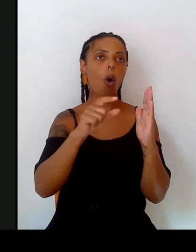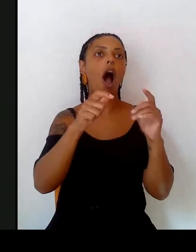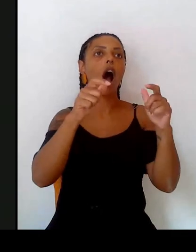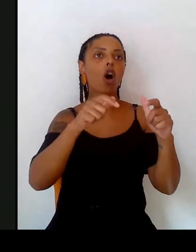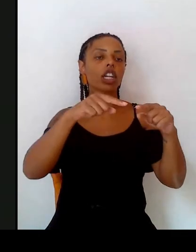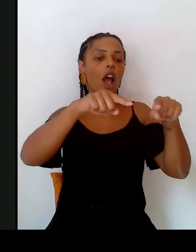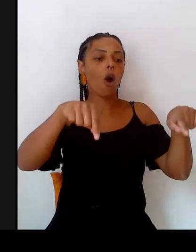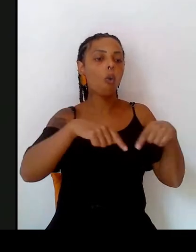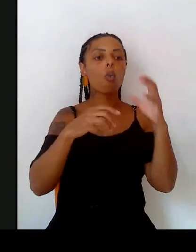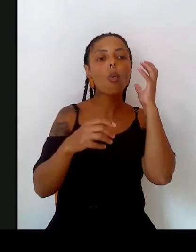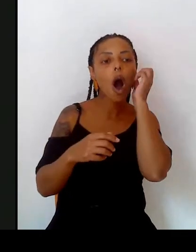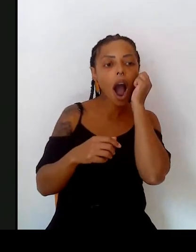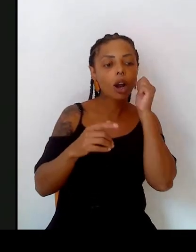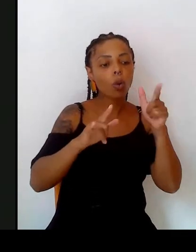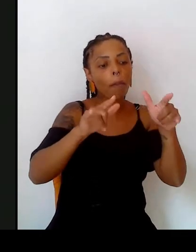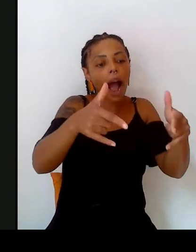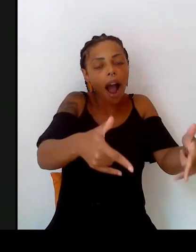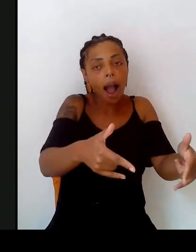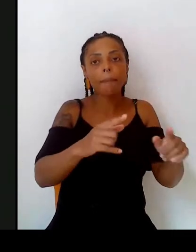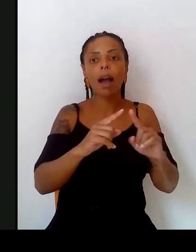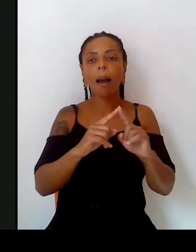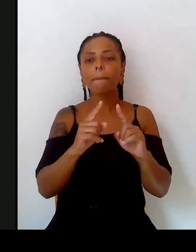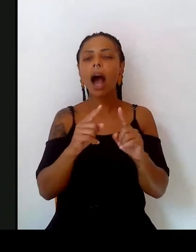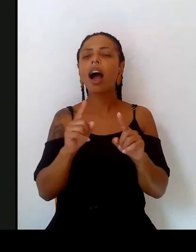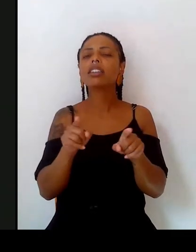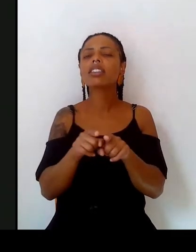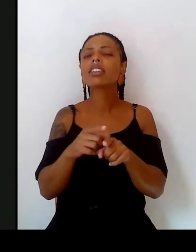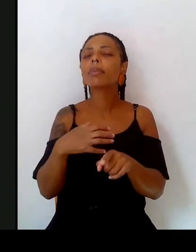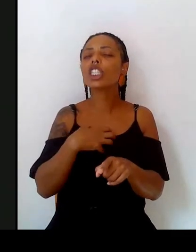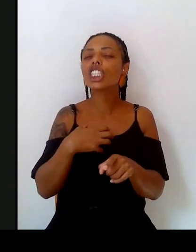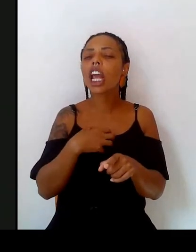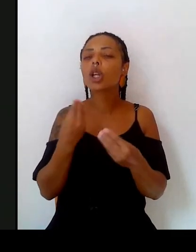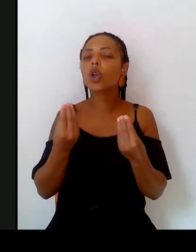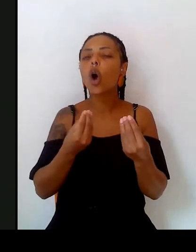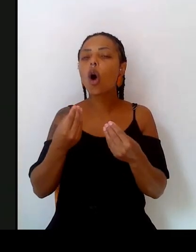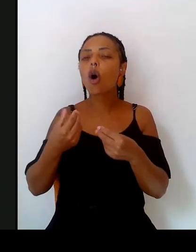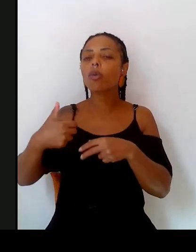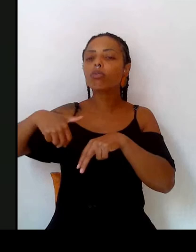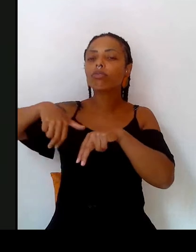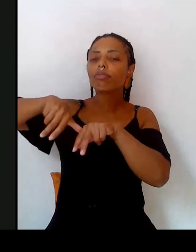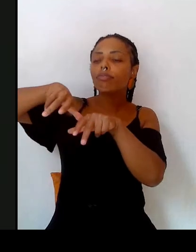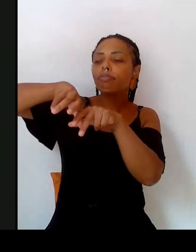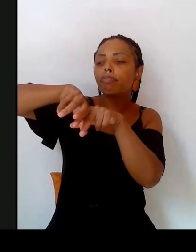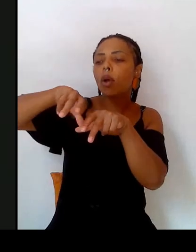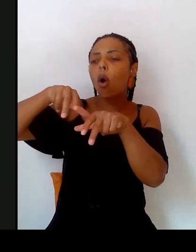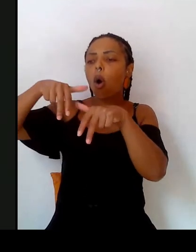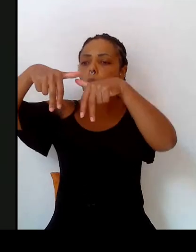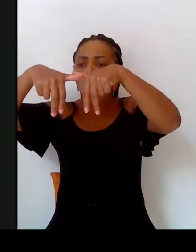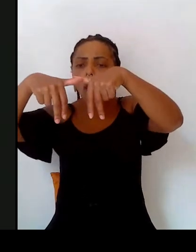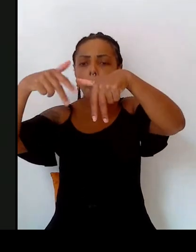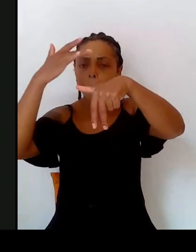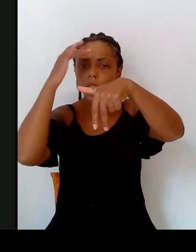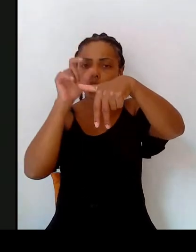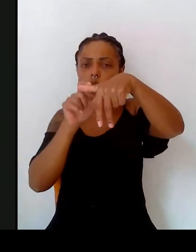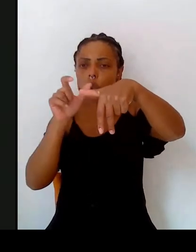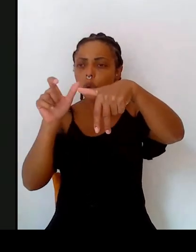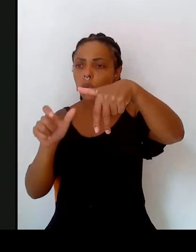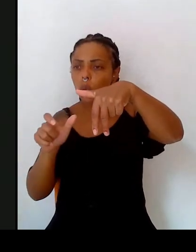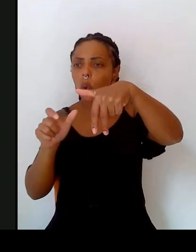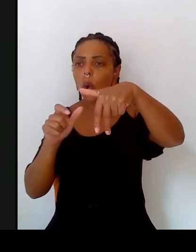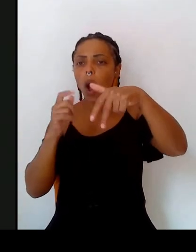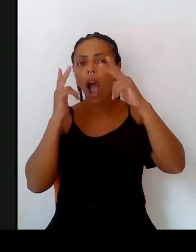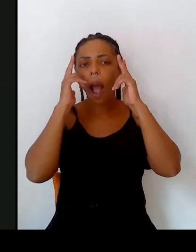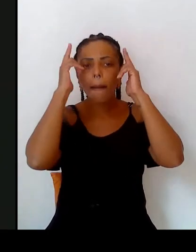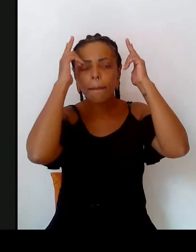mas também a forma das figuras o corte de cabelo das figuras são diferentes